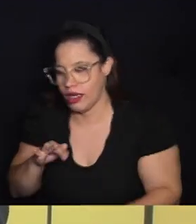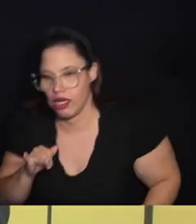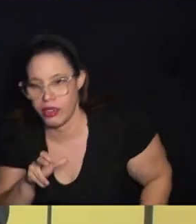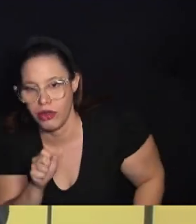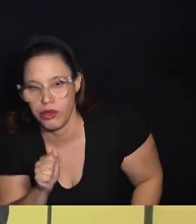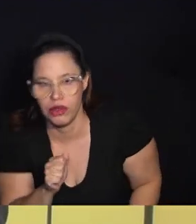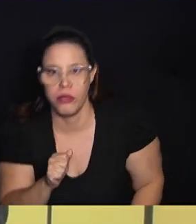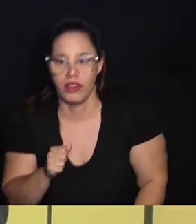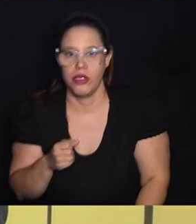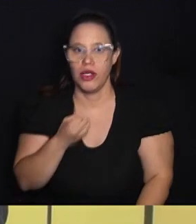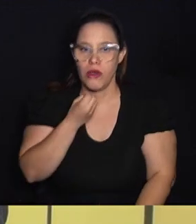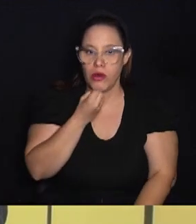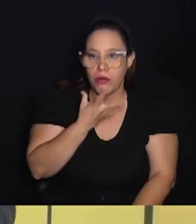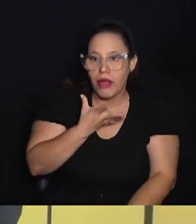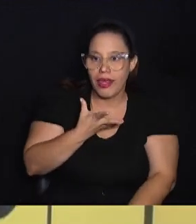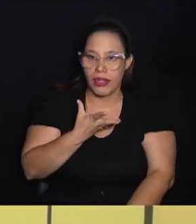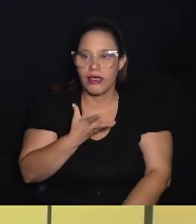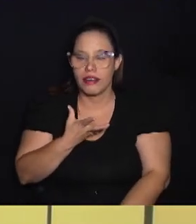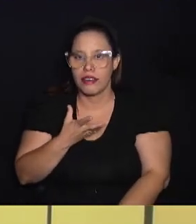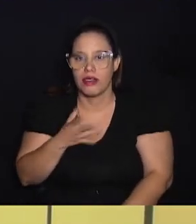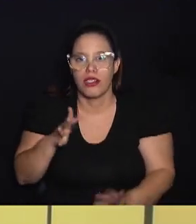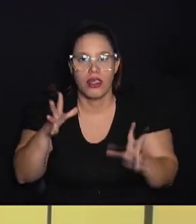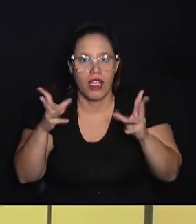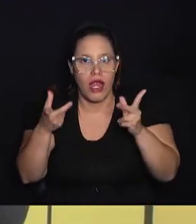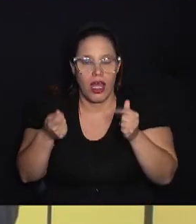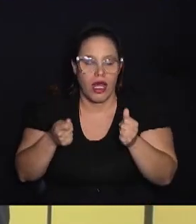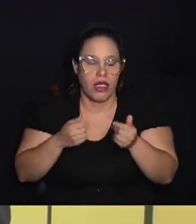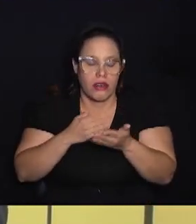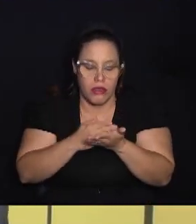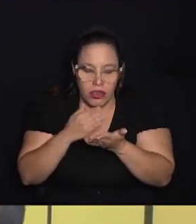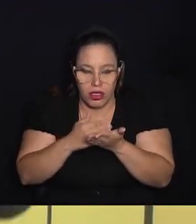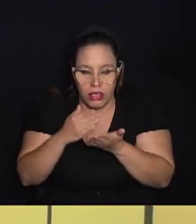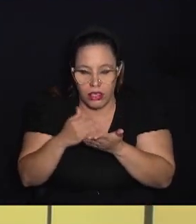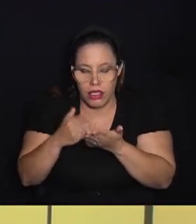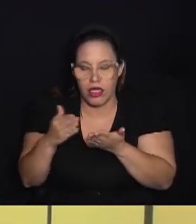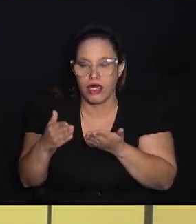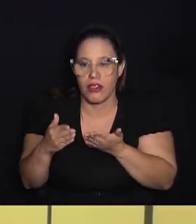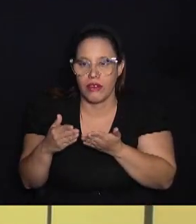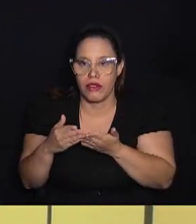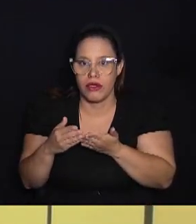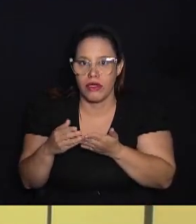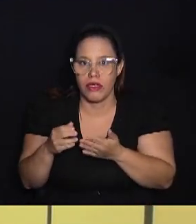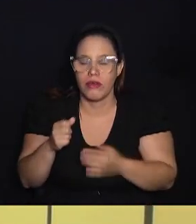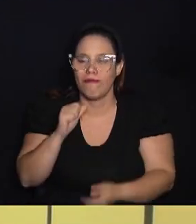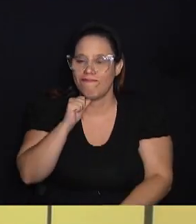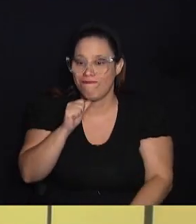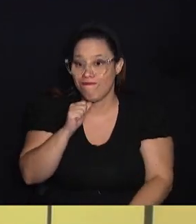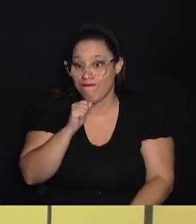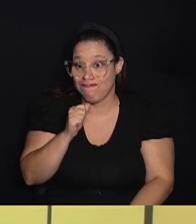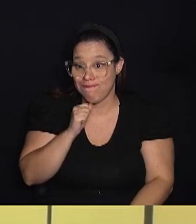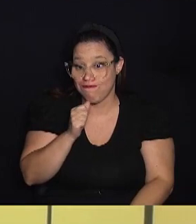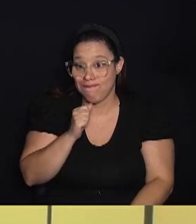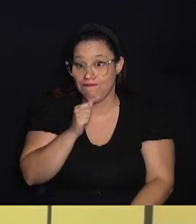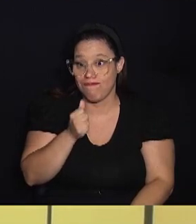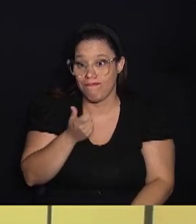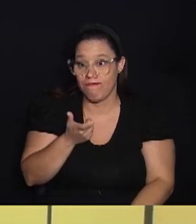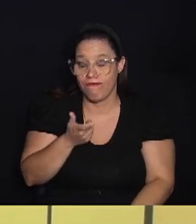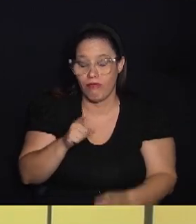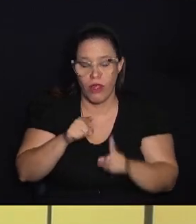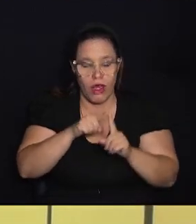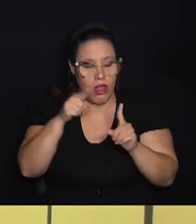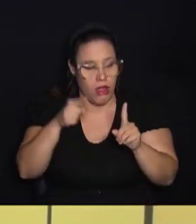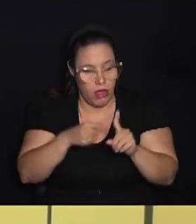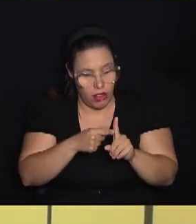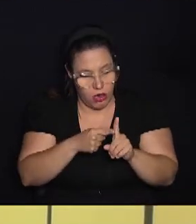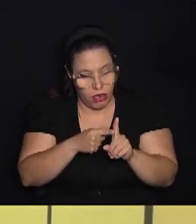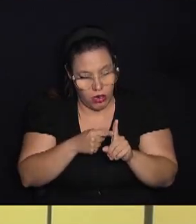trazer benefício para essas todas essas fases da mulher né a a fase da menstruação a fase da gestação